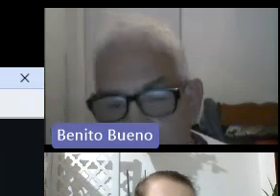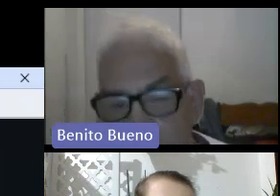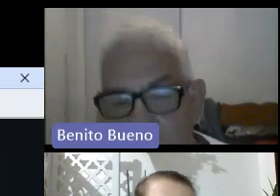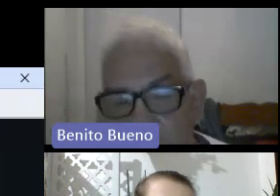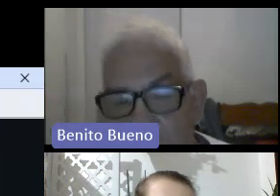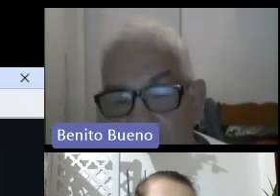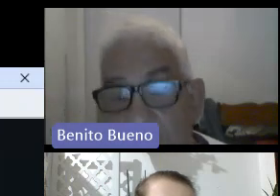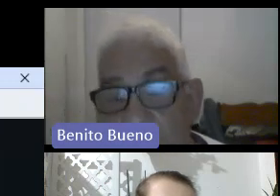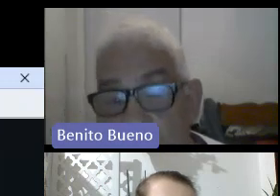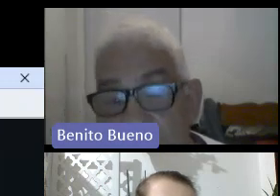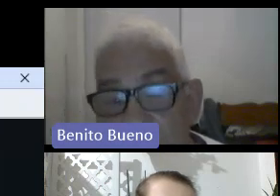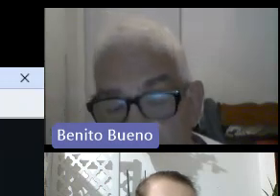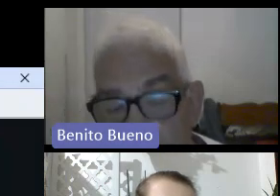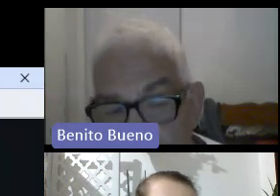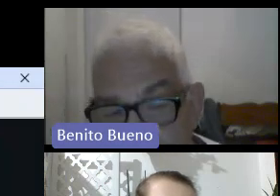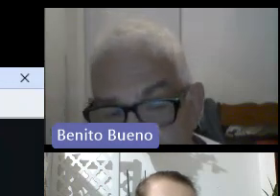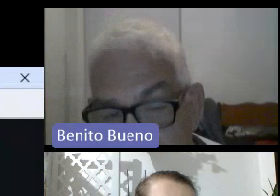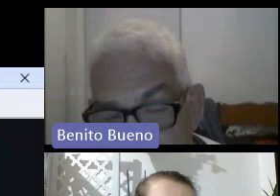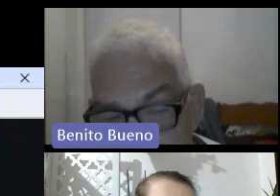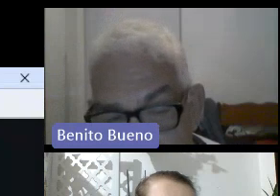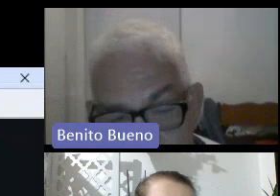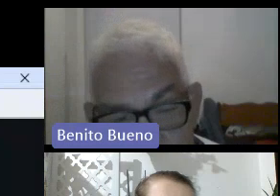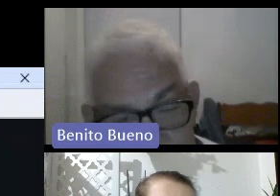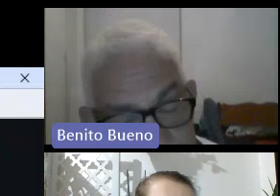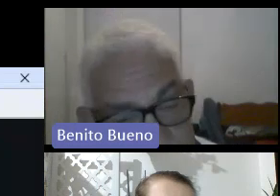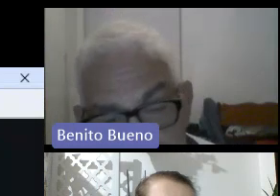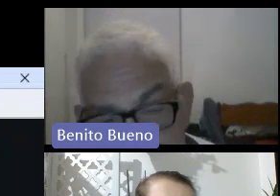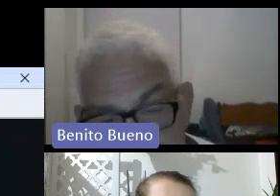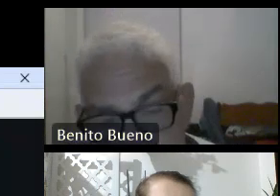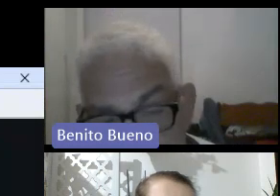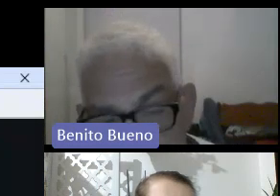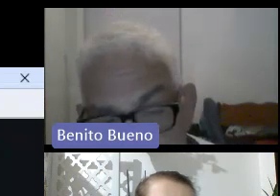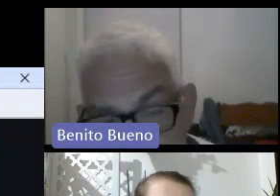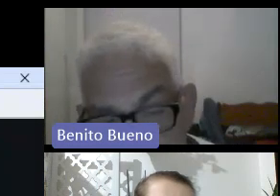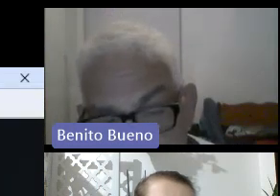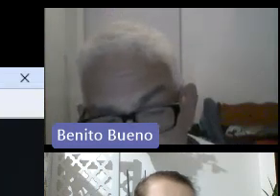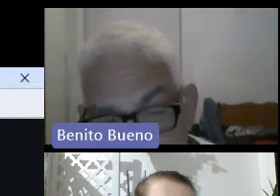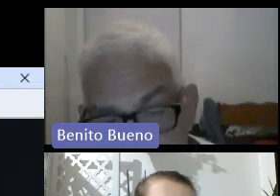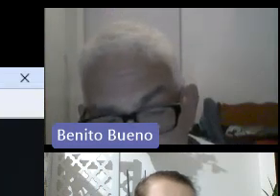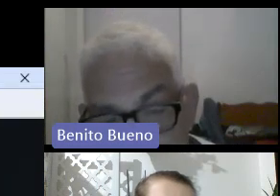Né? Então, a gente observa aí uma série de